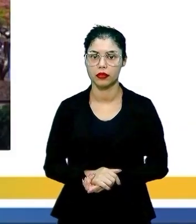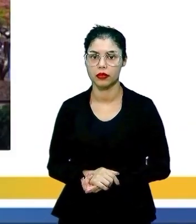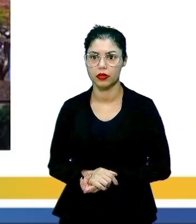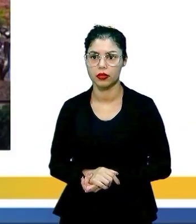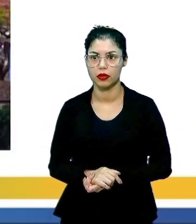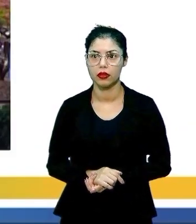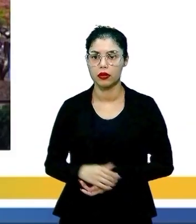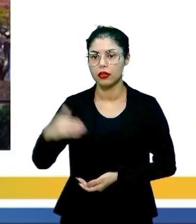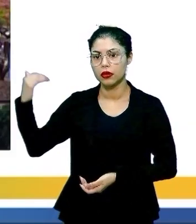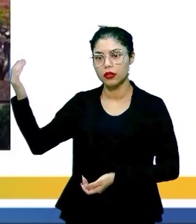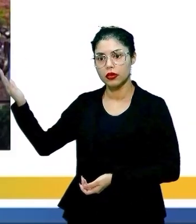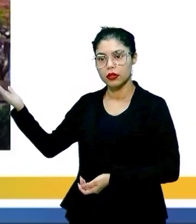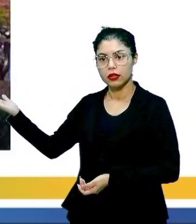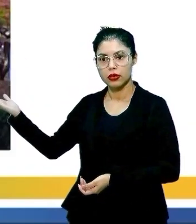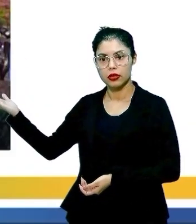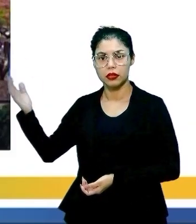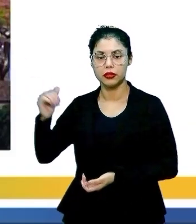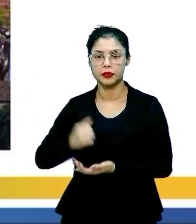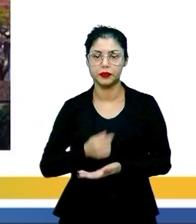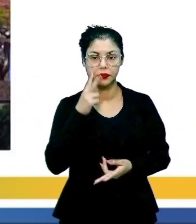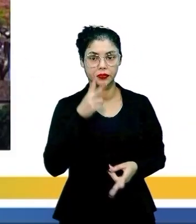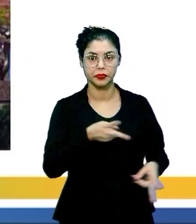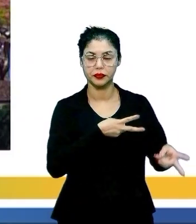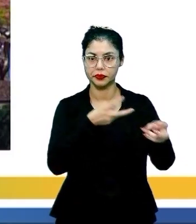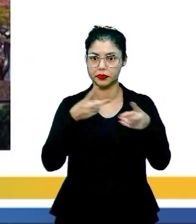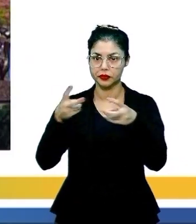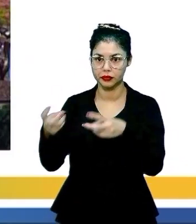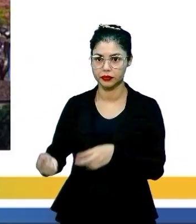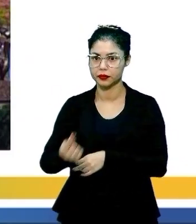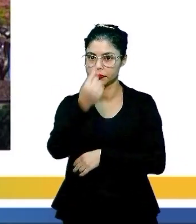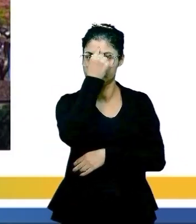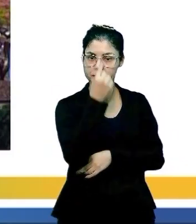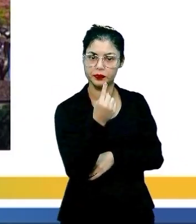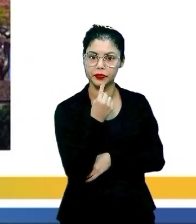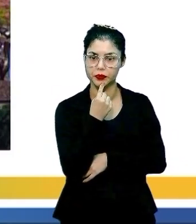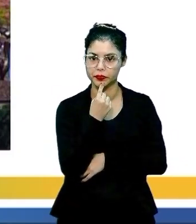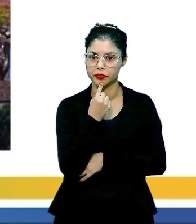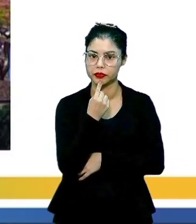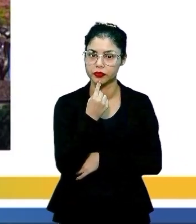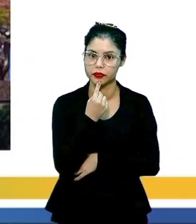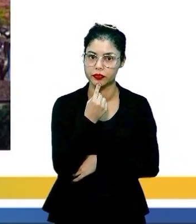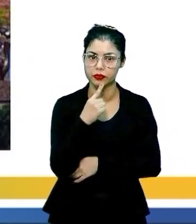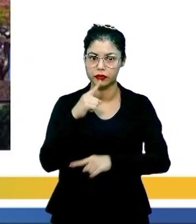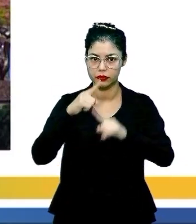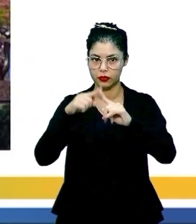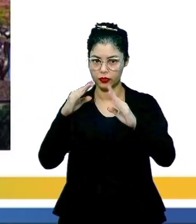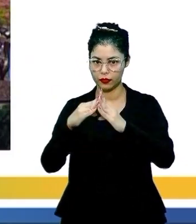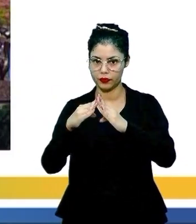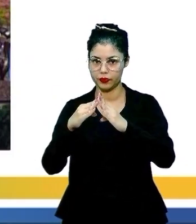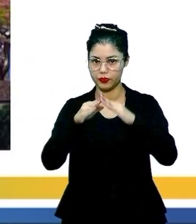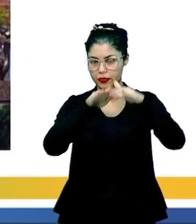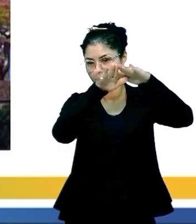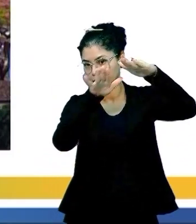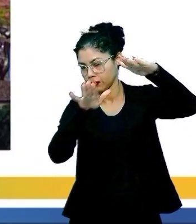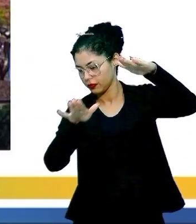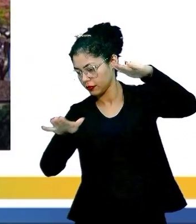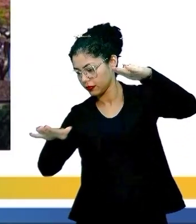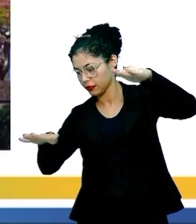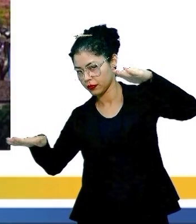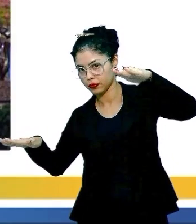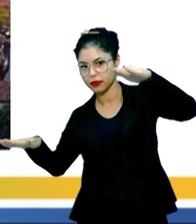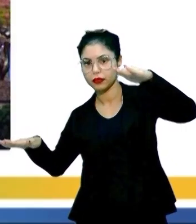adiante. Aqui eu quero que você observe a imagem do santuário. Você vê a igreja acima e na ladeira que dá